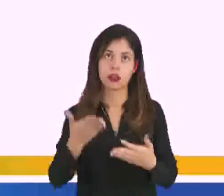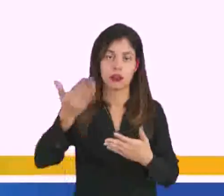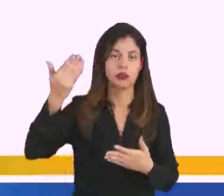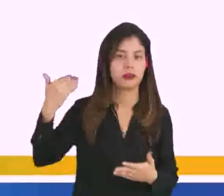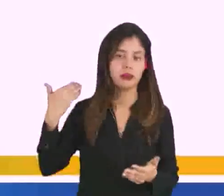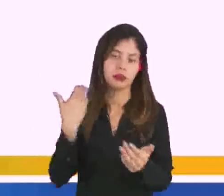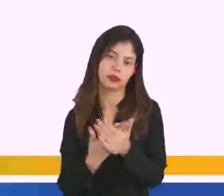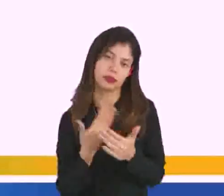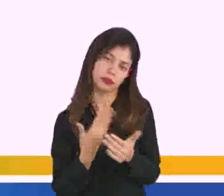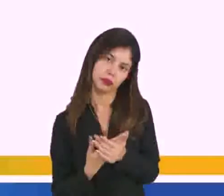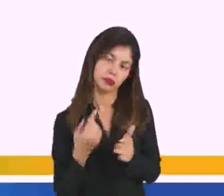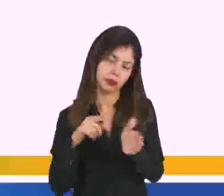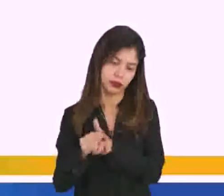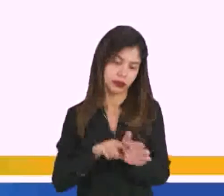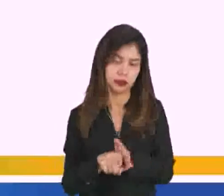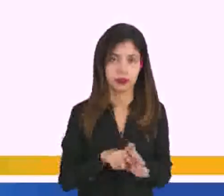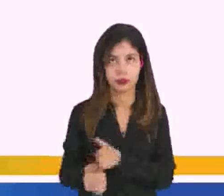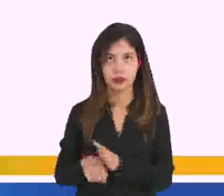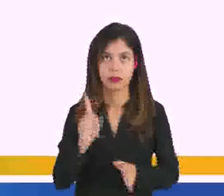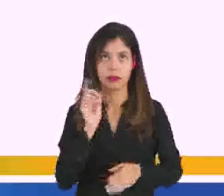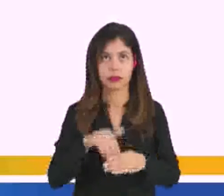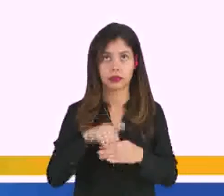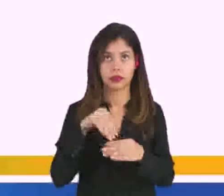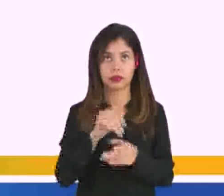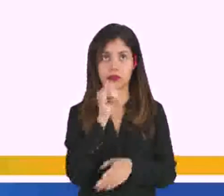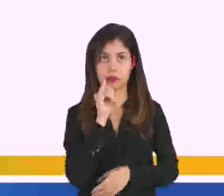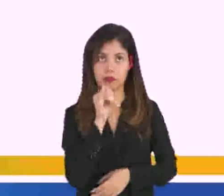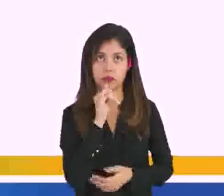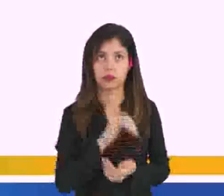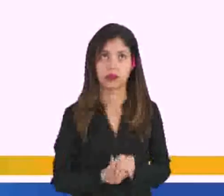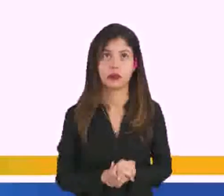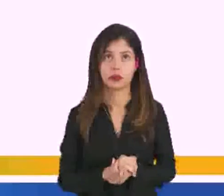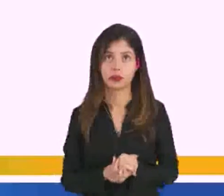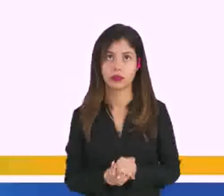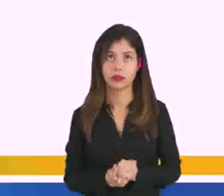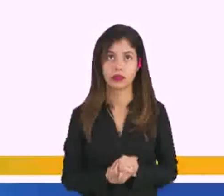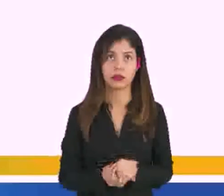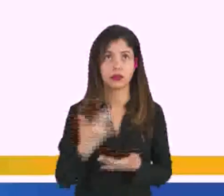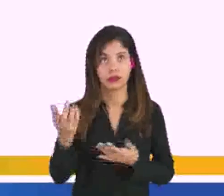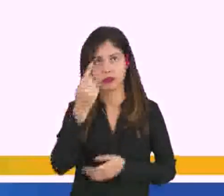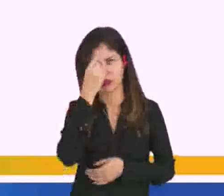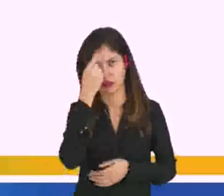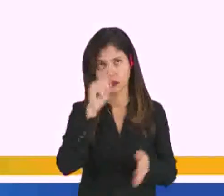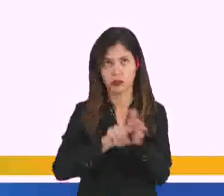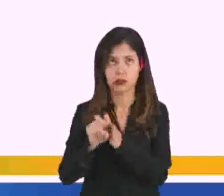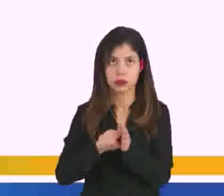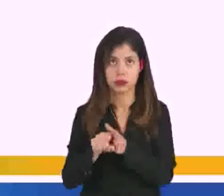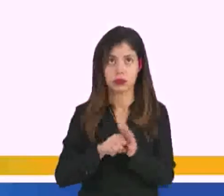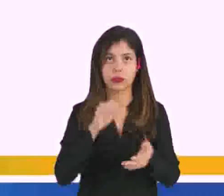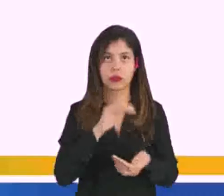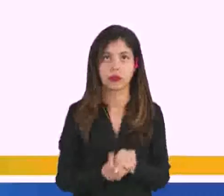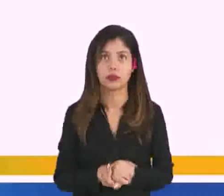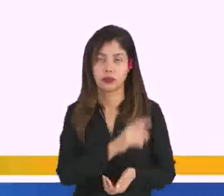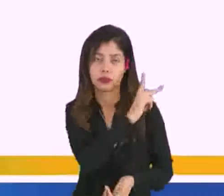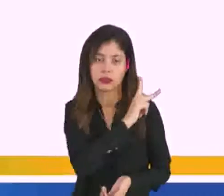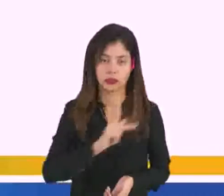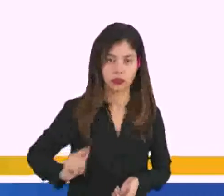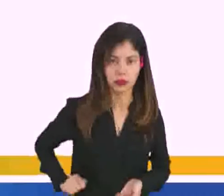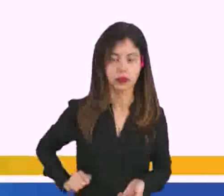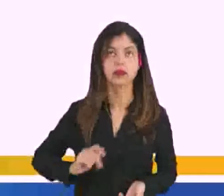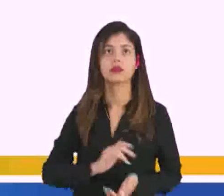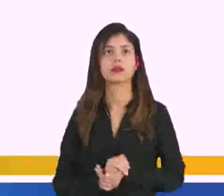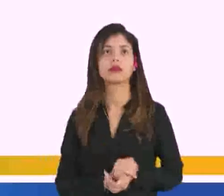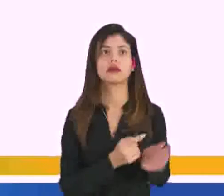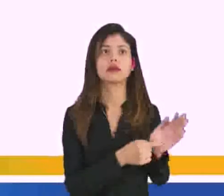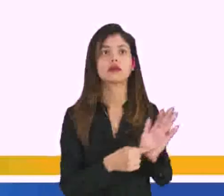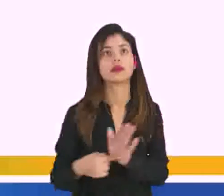citado anteriormente aí, né, pesquisas de intenção de voto são exemplos de pesquisas amostrais. Então, imagine uma pesquisa eleitoral aí para o cargo